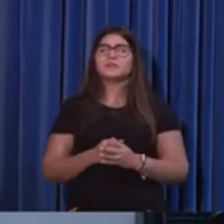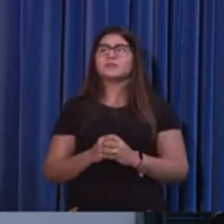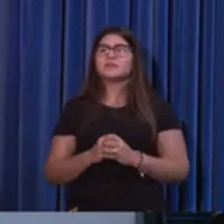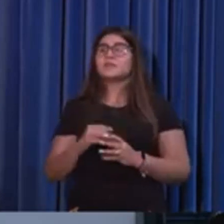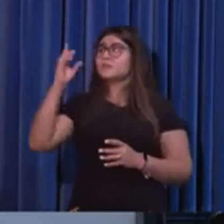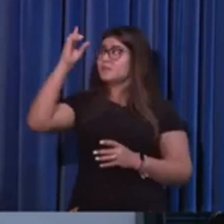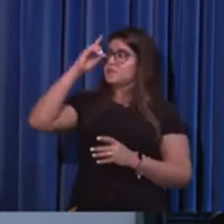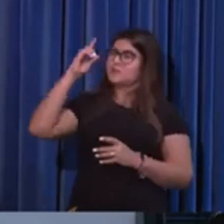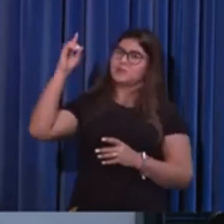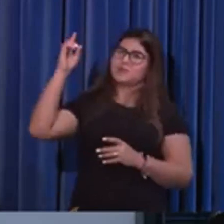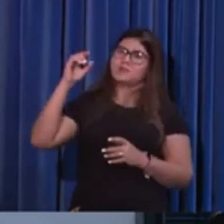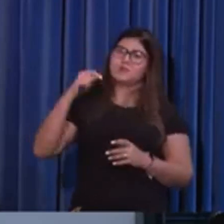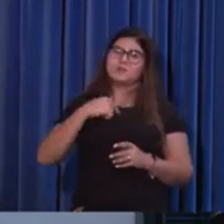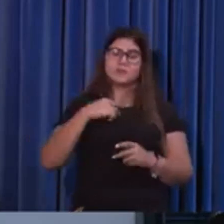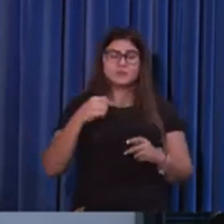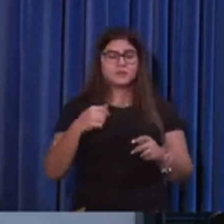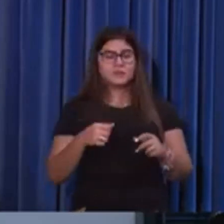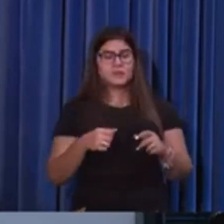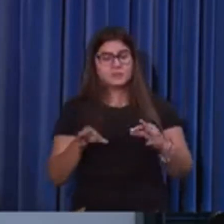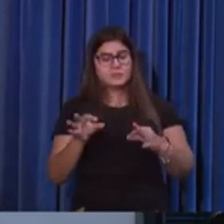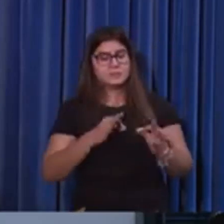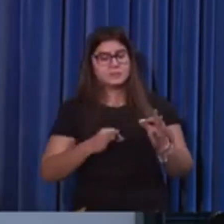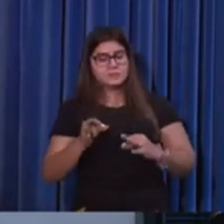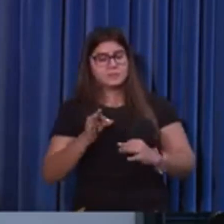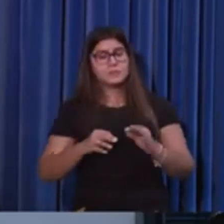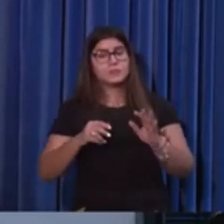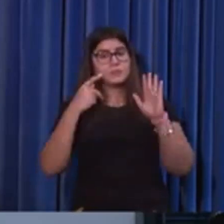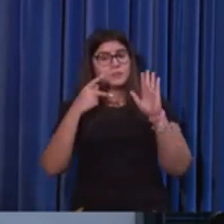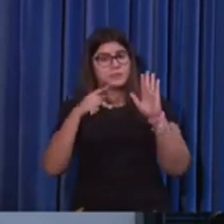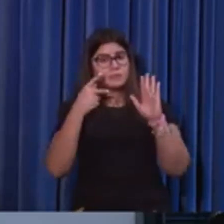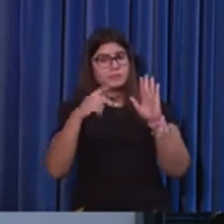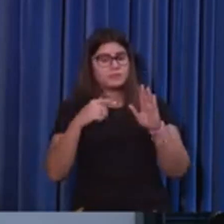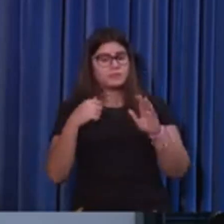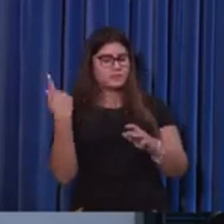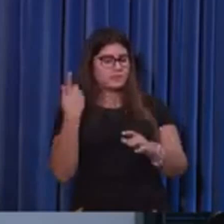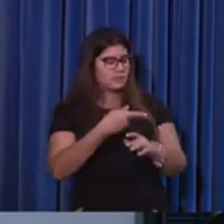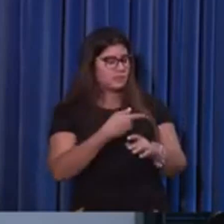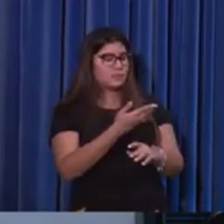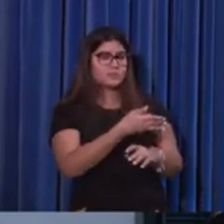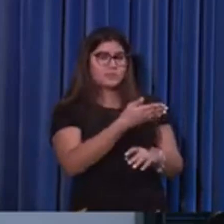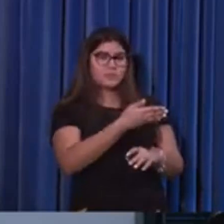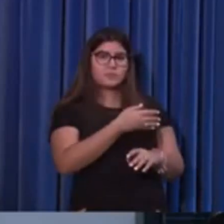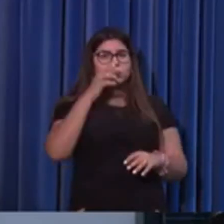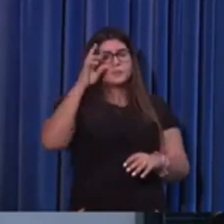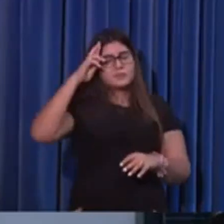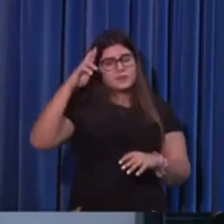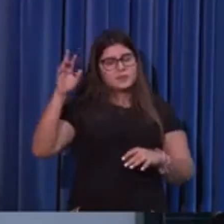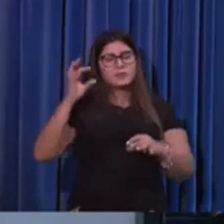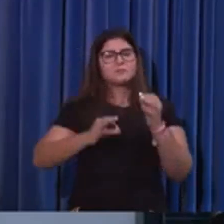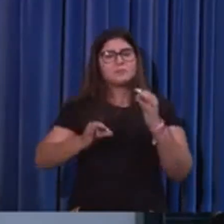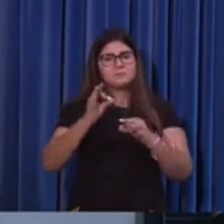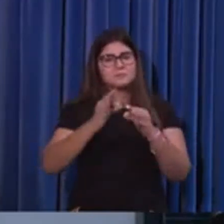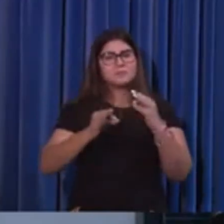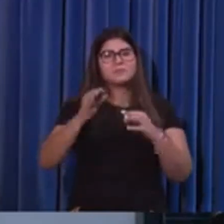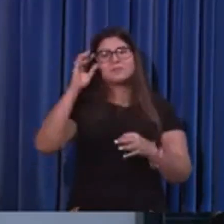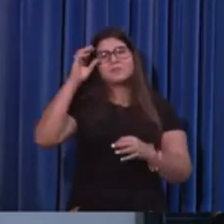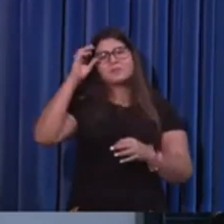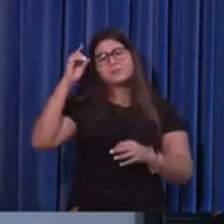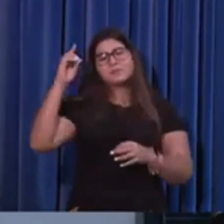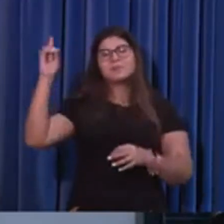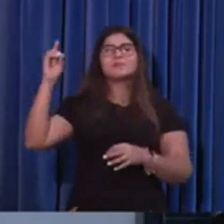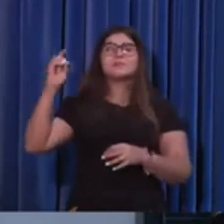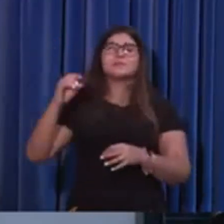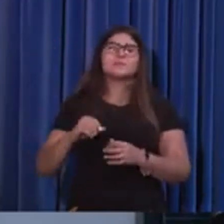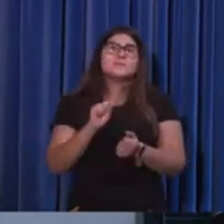uma promessa que precisa ficar acalentada no nosso coração. O Senhor preparou um dia, a ardente expectativa da